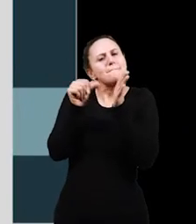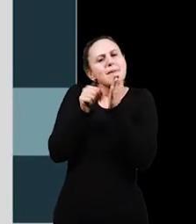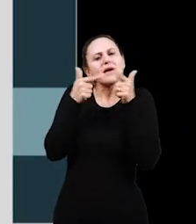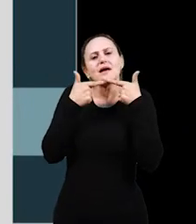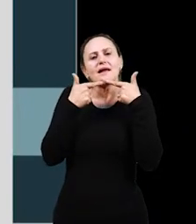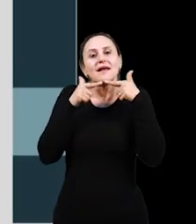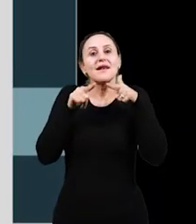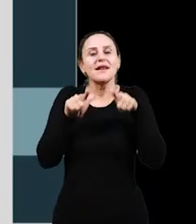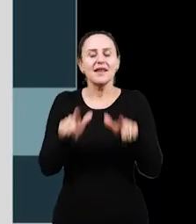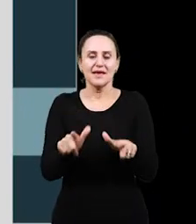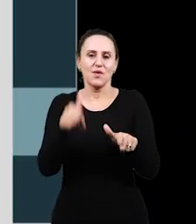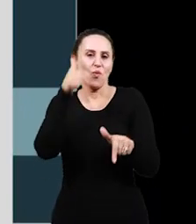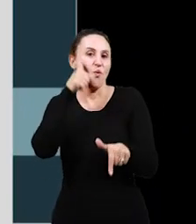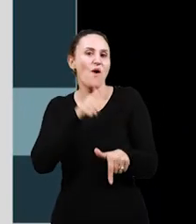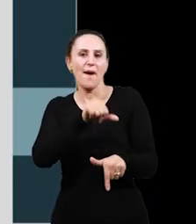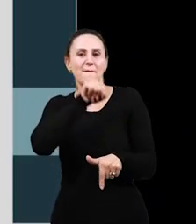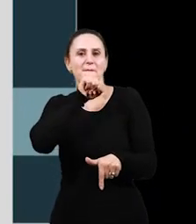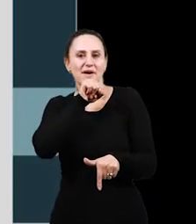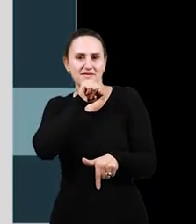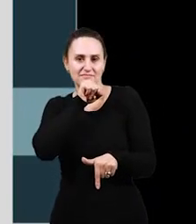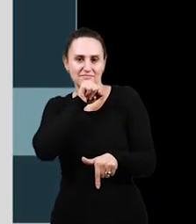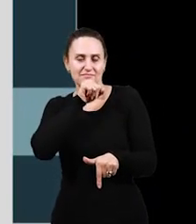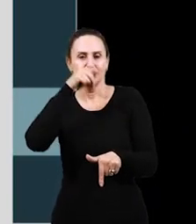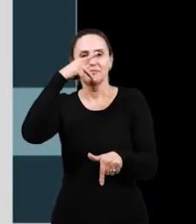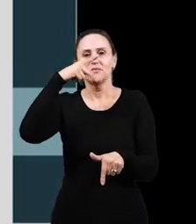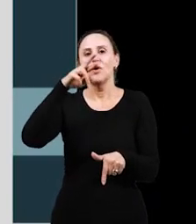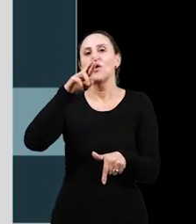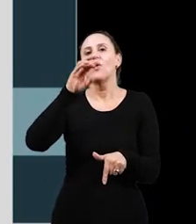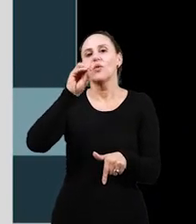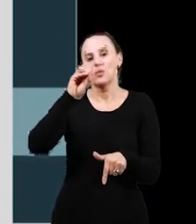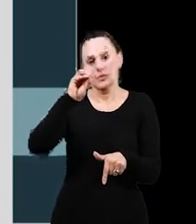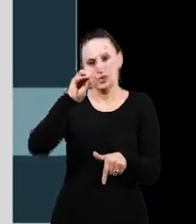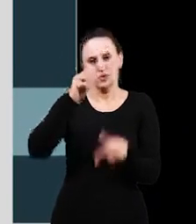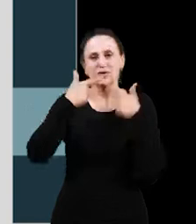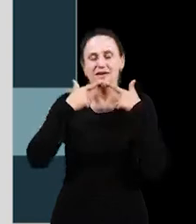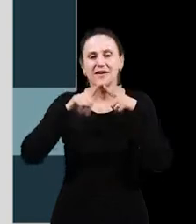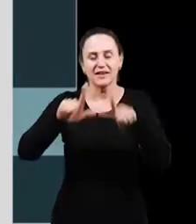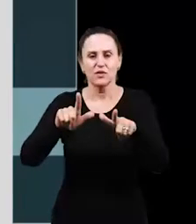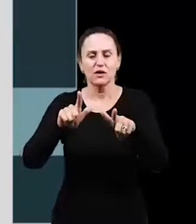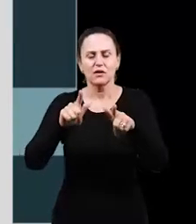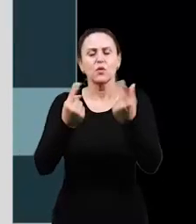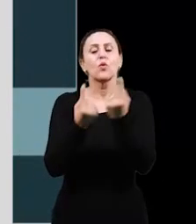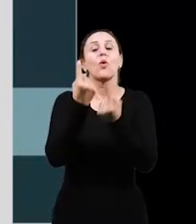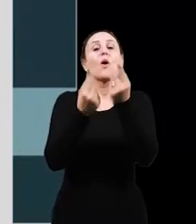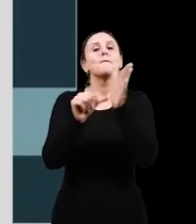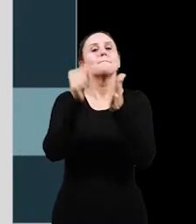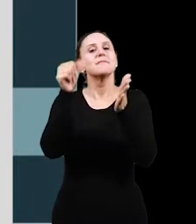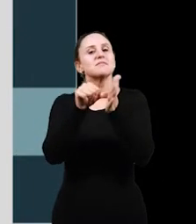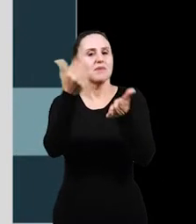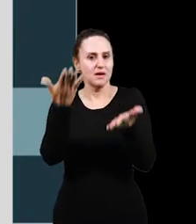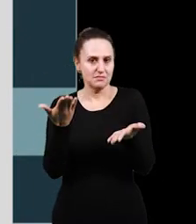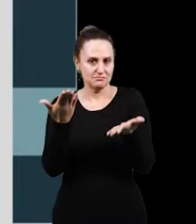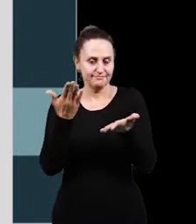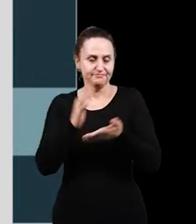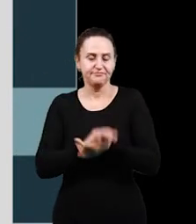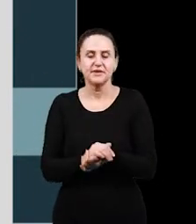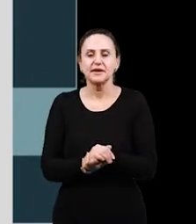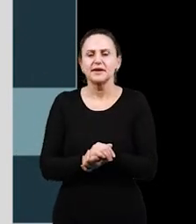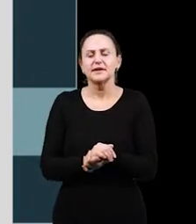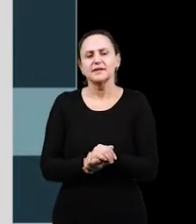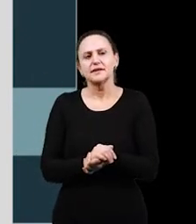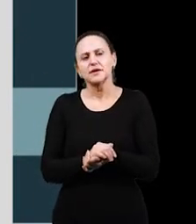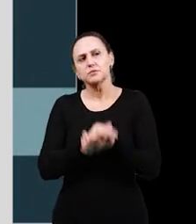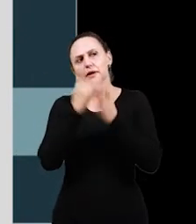ou seja ou que a gente chama de a língua Qual língua teria dado origem a todas as outras então nessa